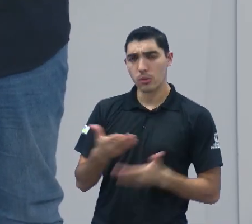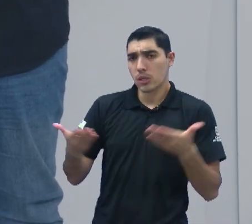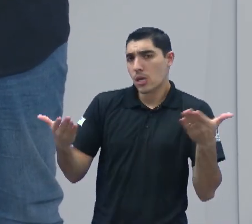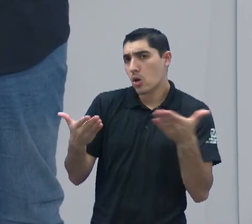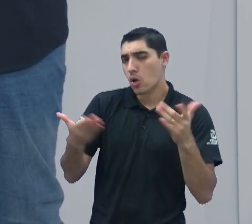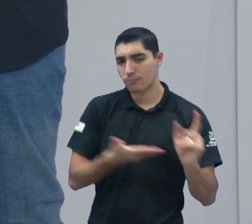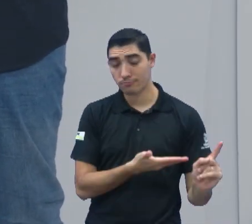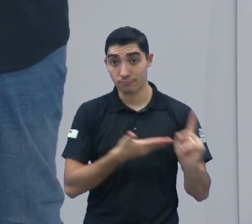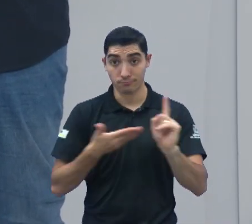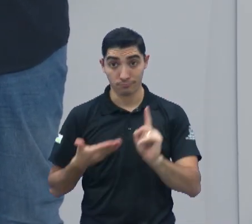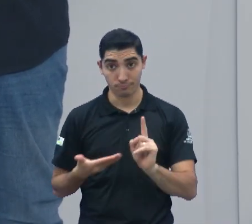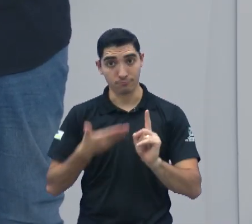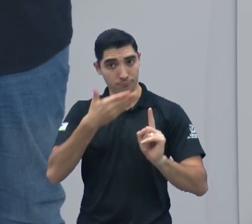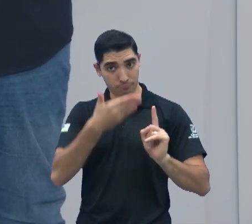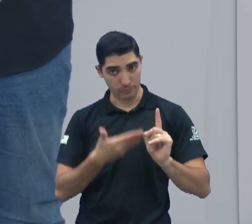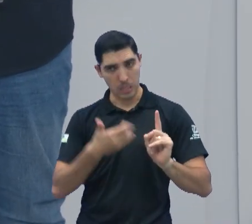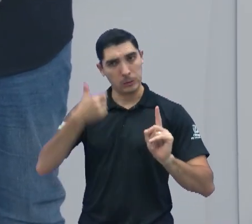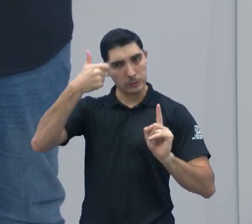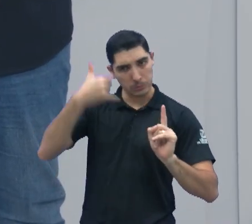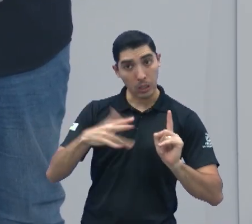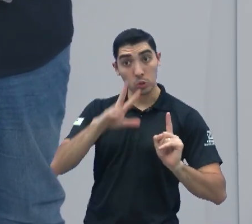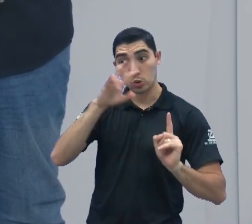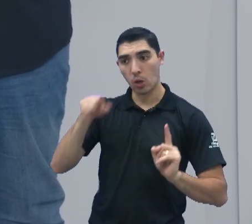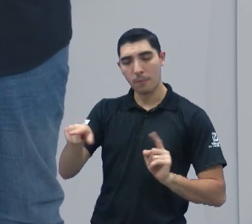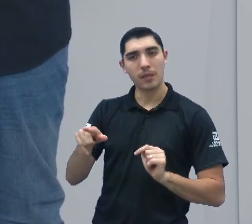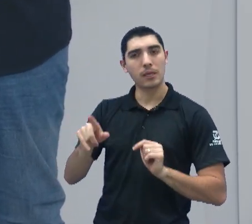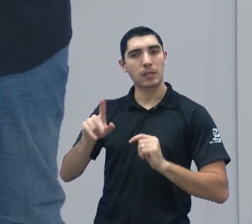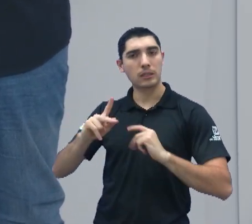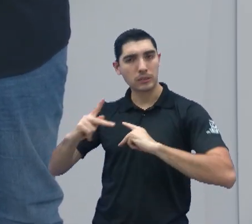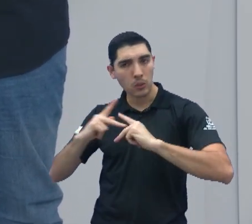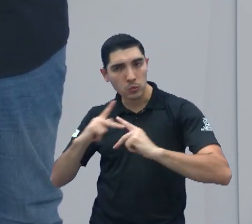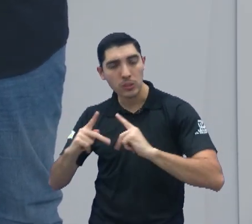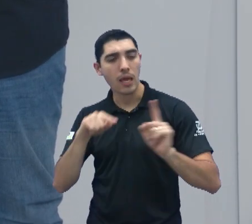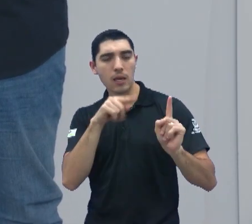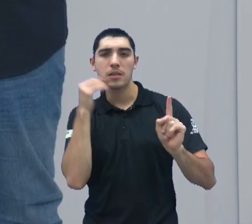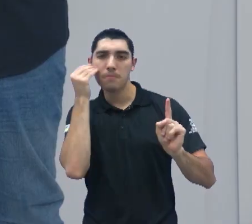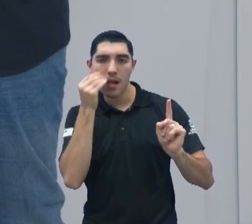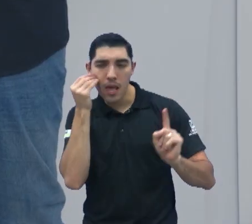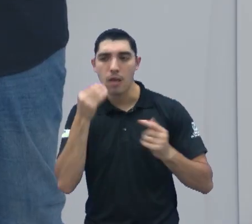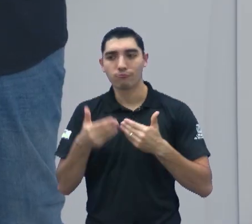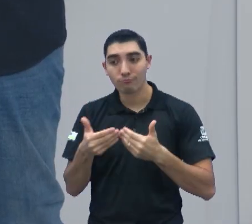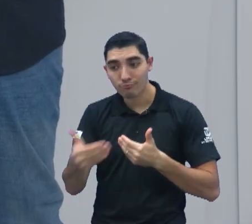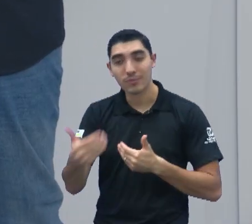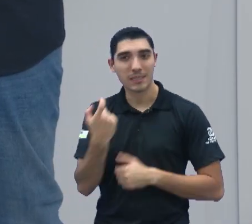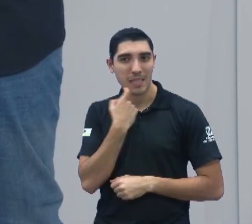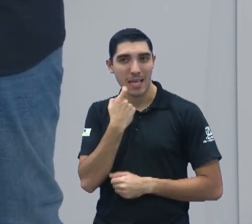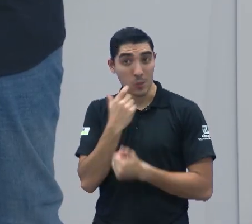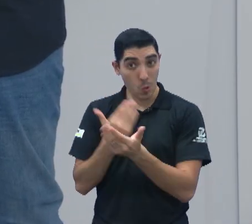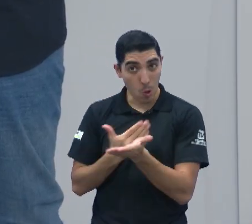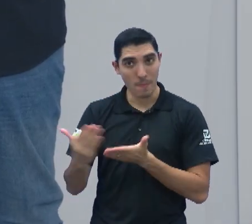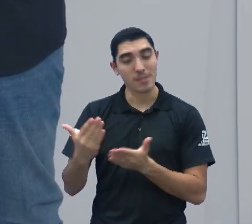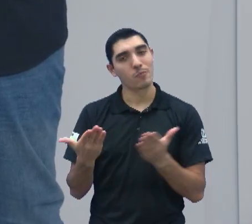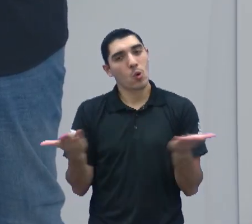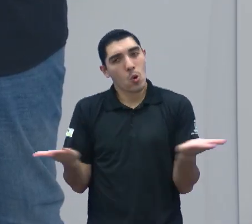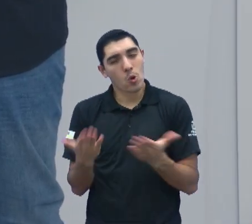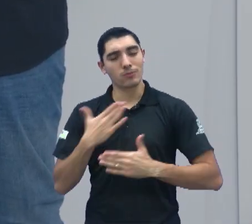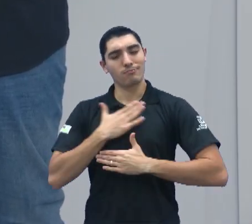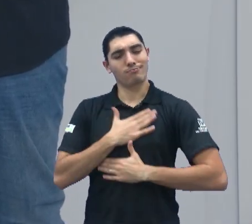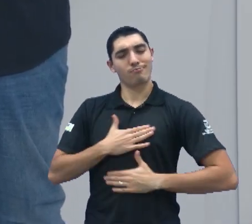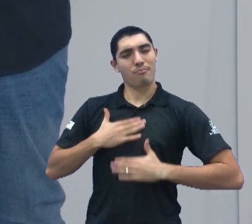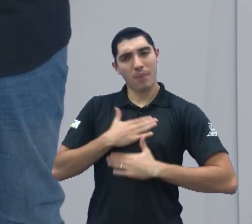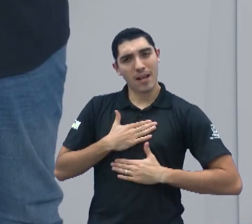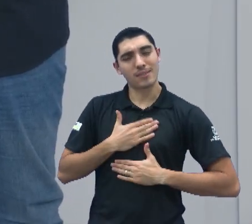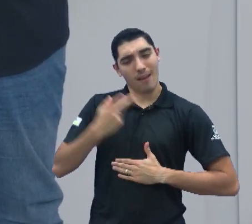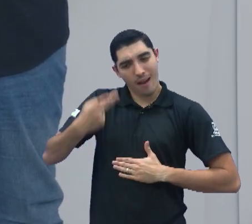sobre a estreia no estadual e, claro, falar um pouquinho da sua carreira, a gente tem o prazer de receber aqui no estúdio do Hora do